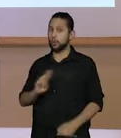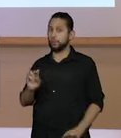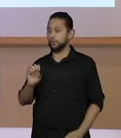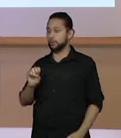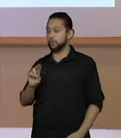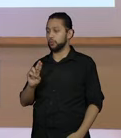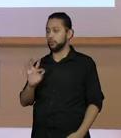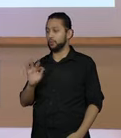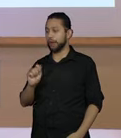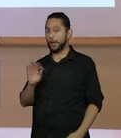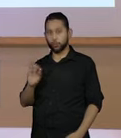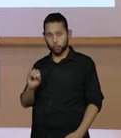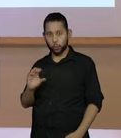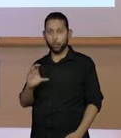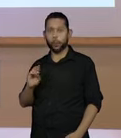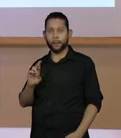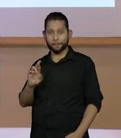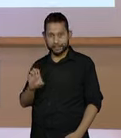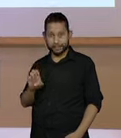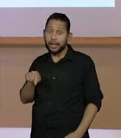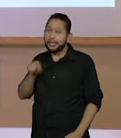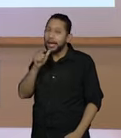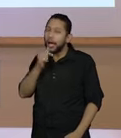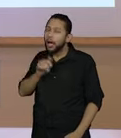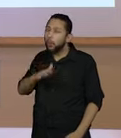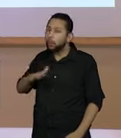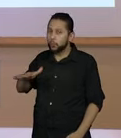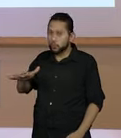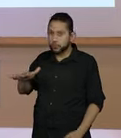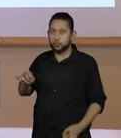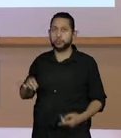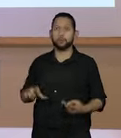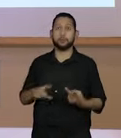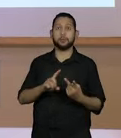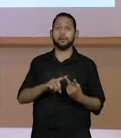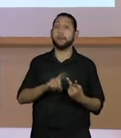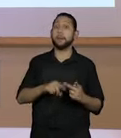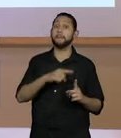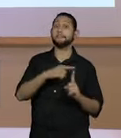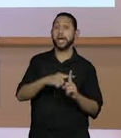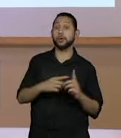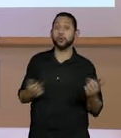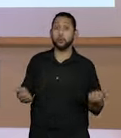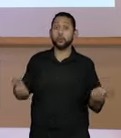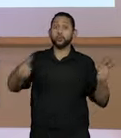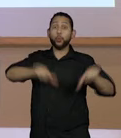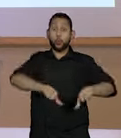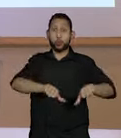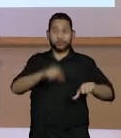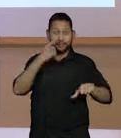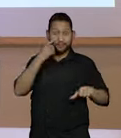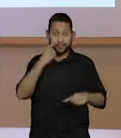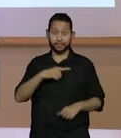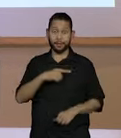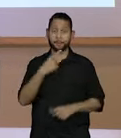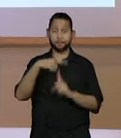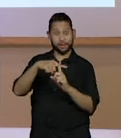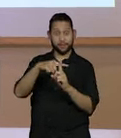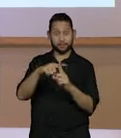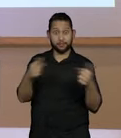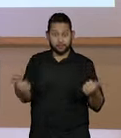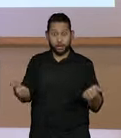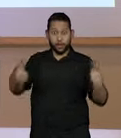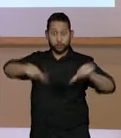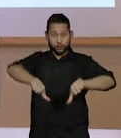aquoso, vamos reagir com o hidróxido de sódio, então são os meus reagentes,